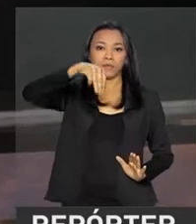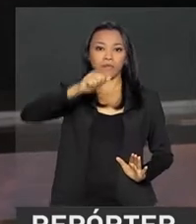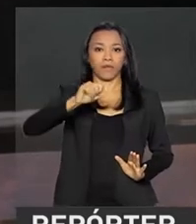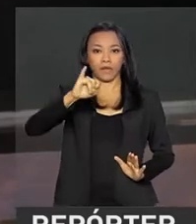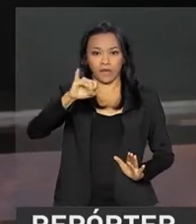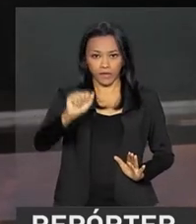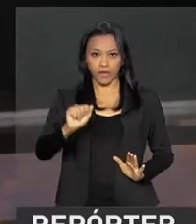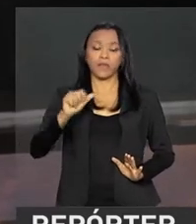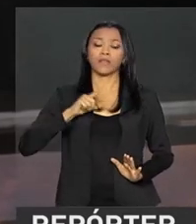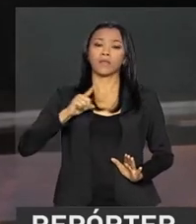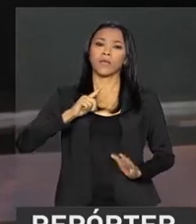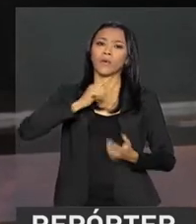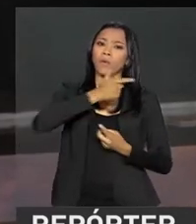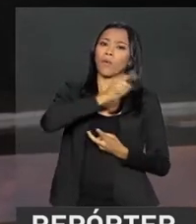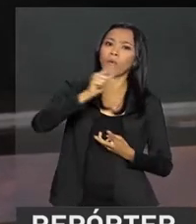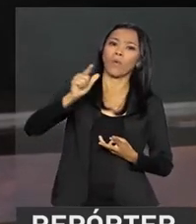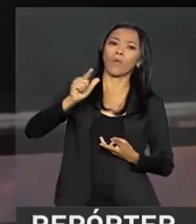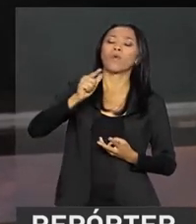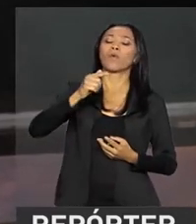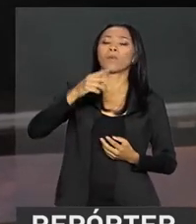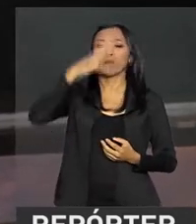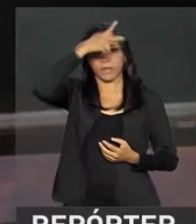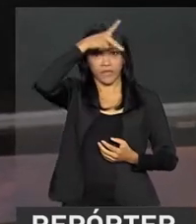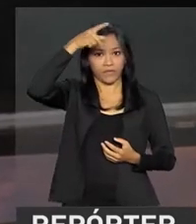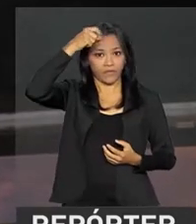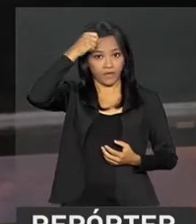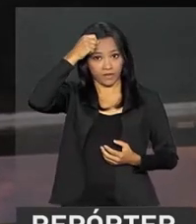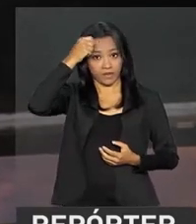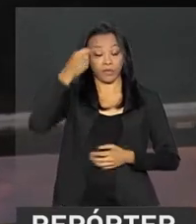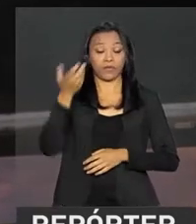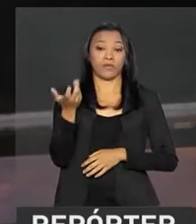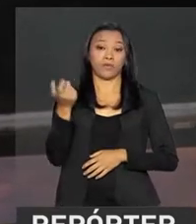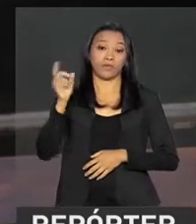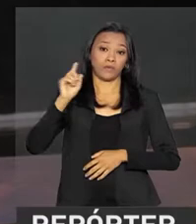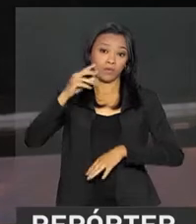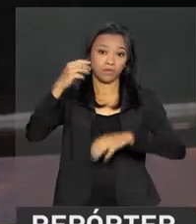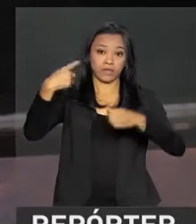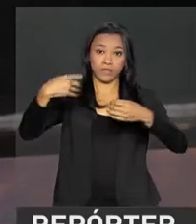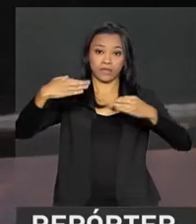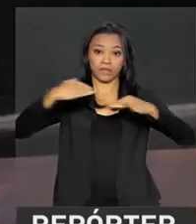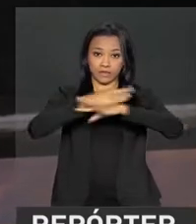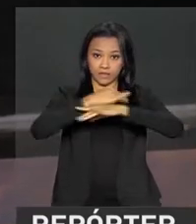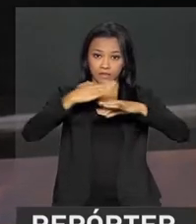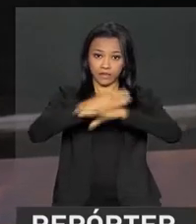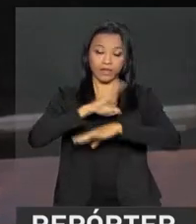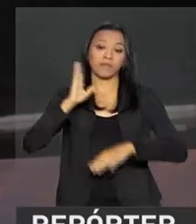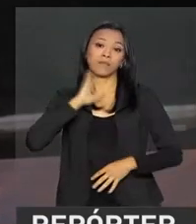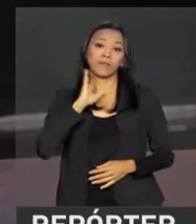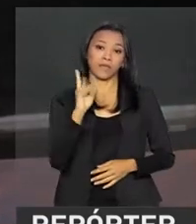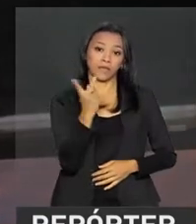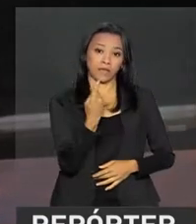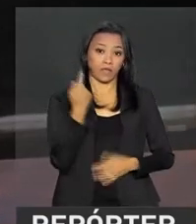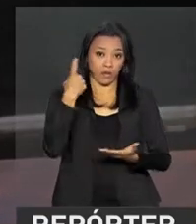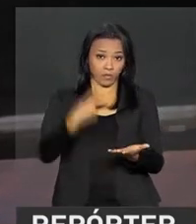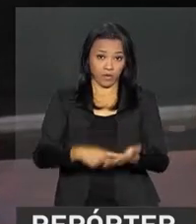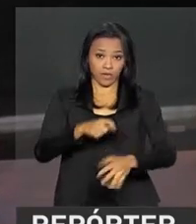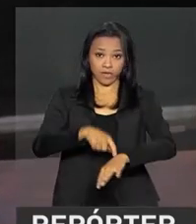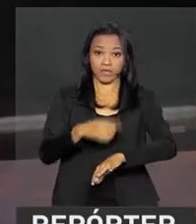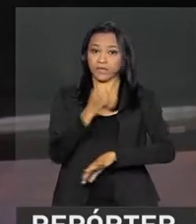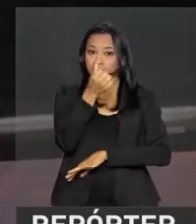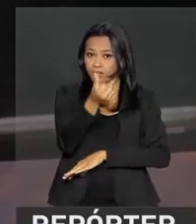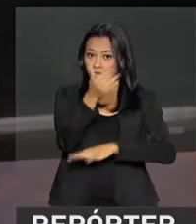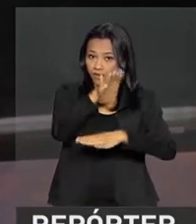prefeito de belo horizonte alexandre kalil a reunião está marcada para às seis da tarde bom e um decreto assinado